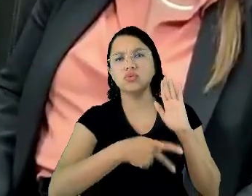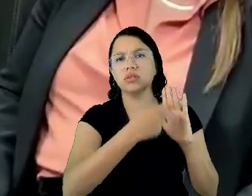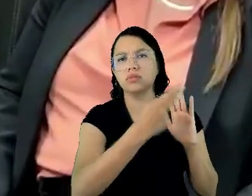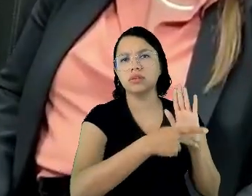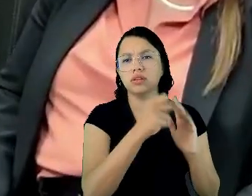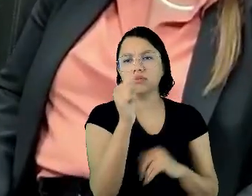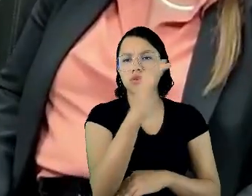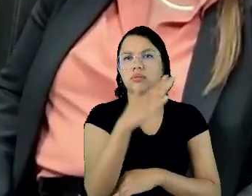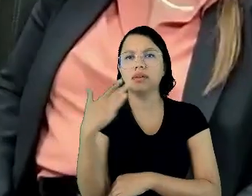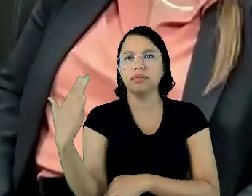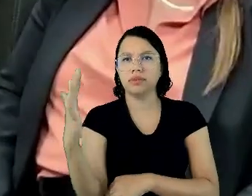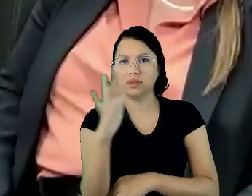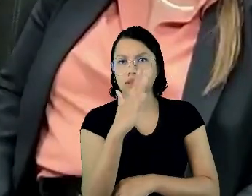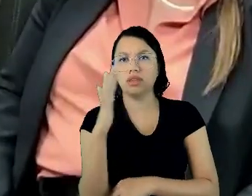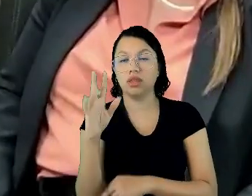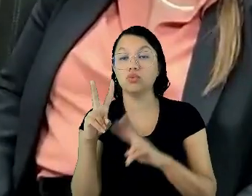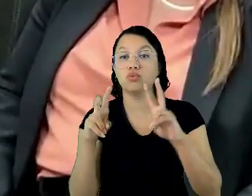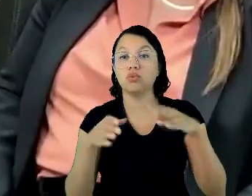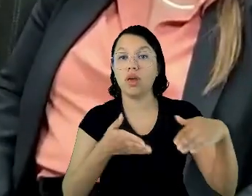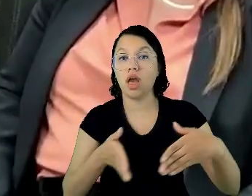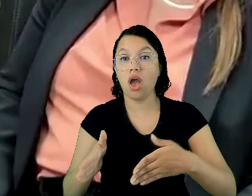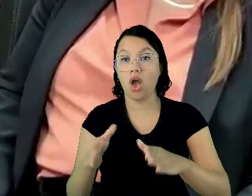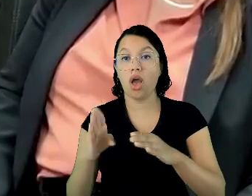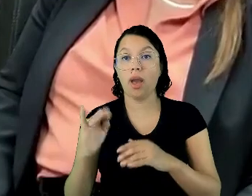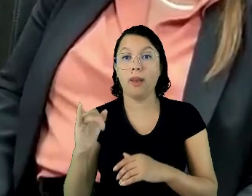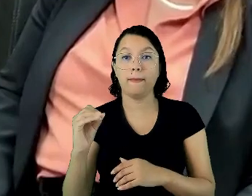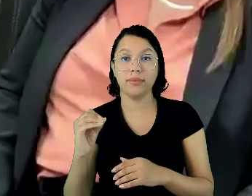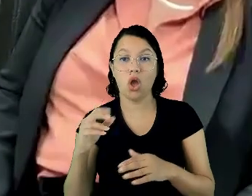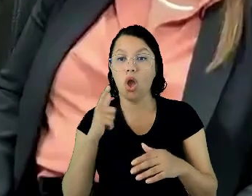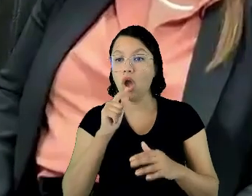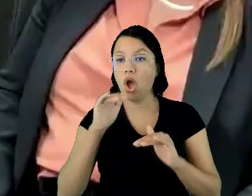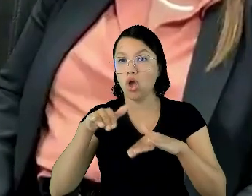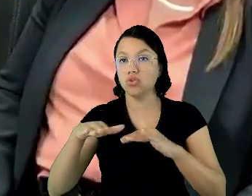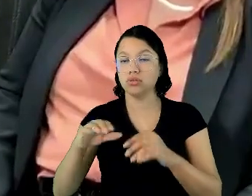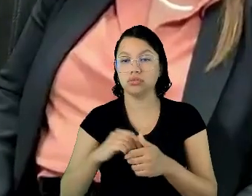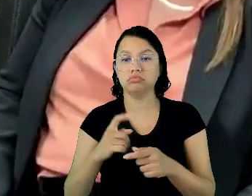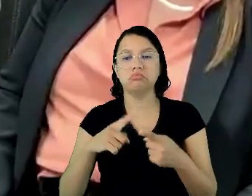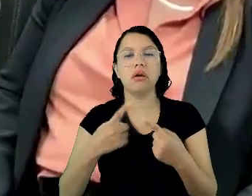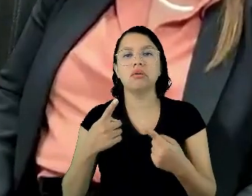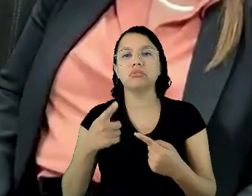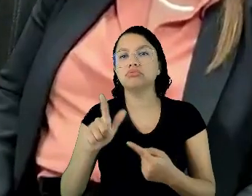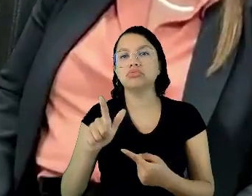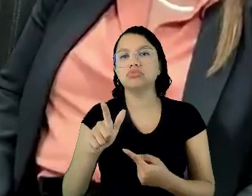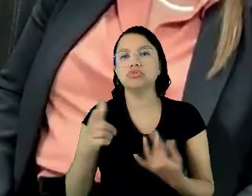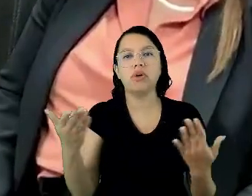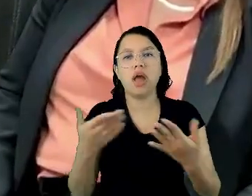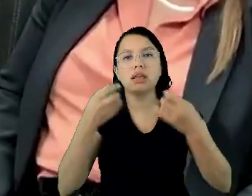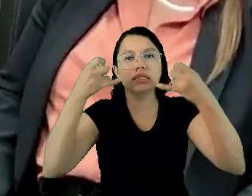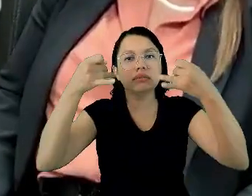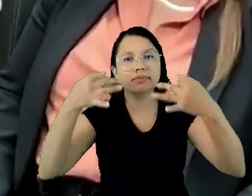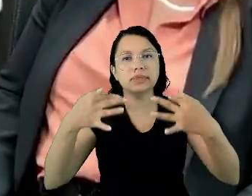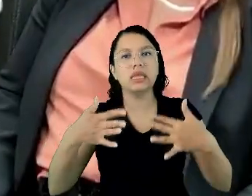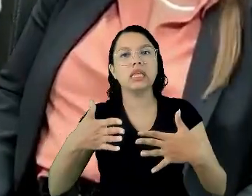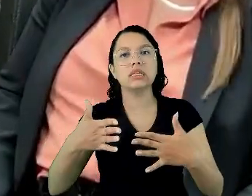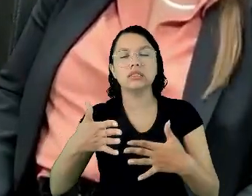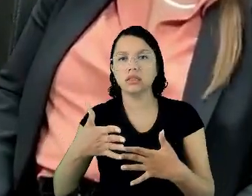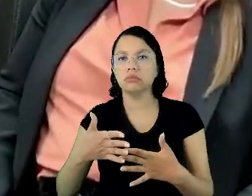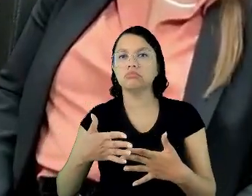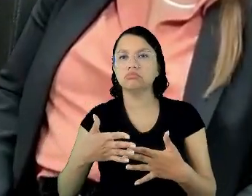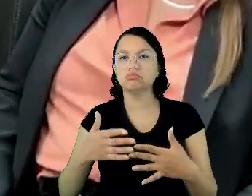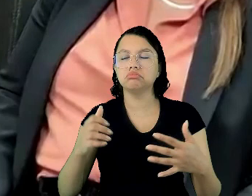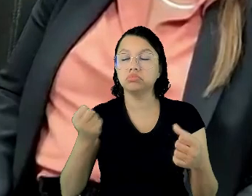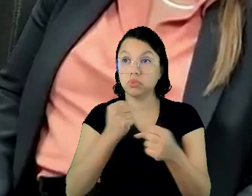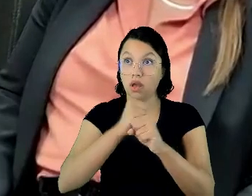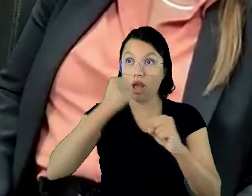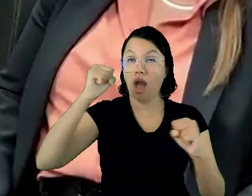bioceânica, mas não tínhamos tido essa exposição assim, de uma forma ampla, didática e